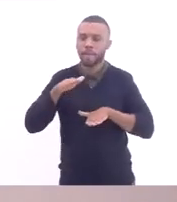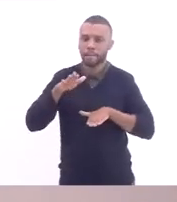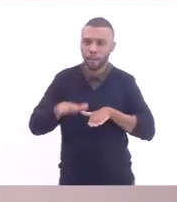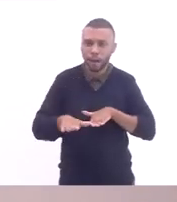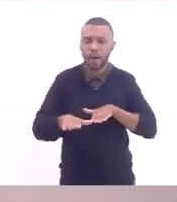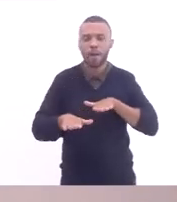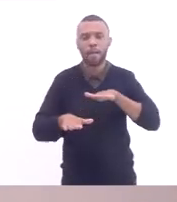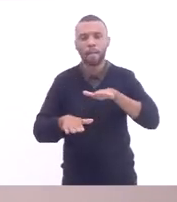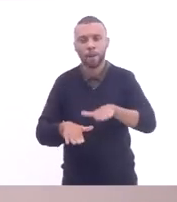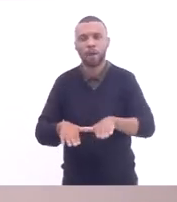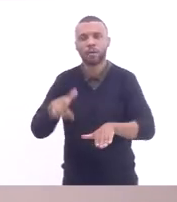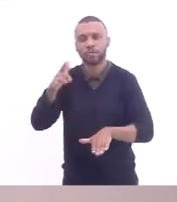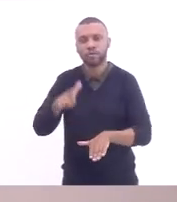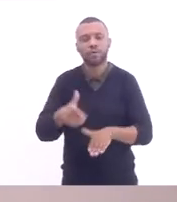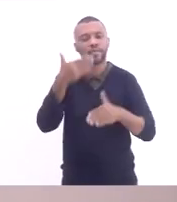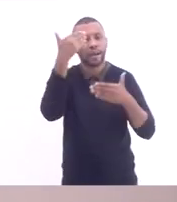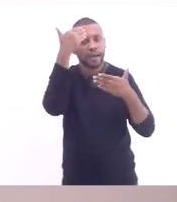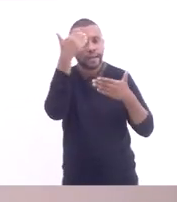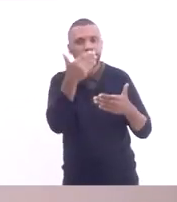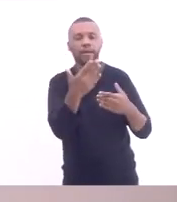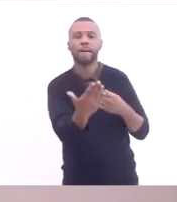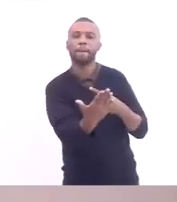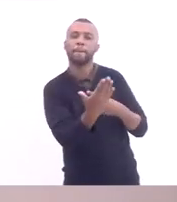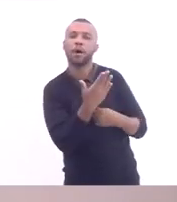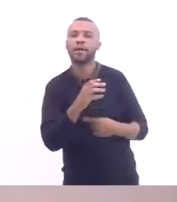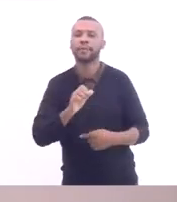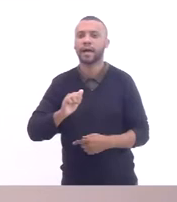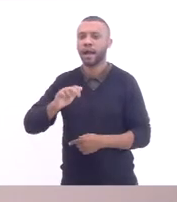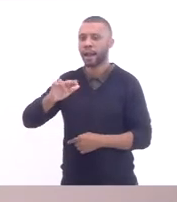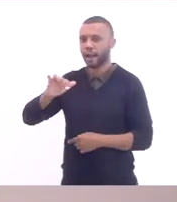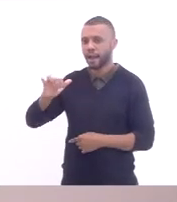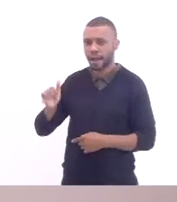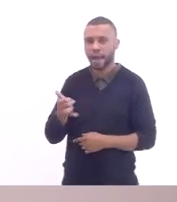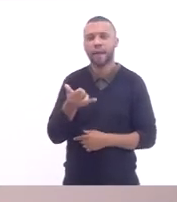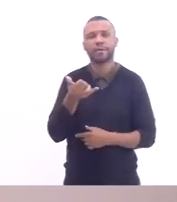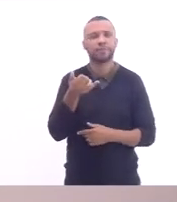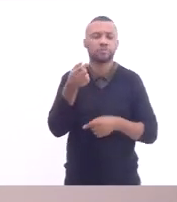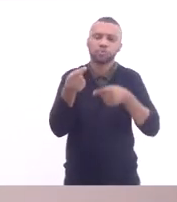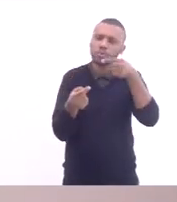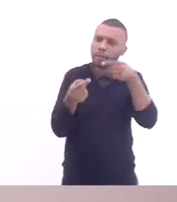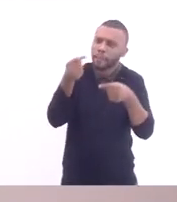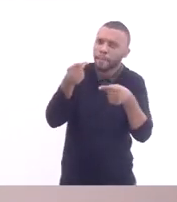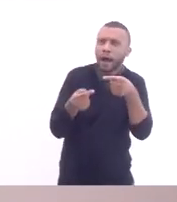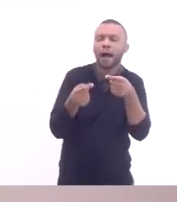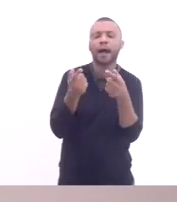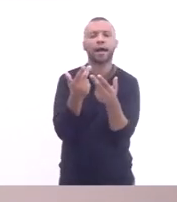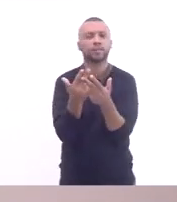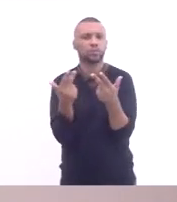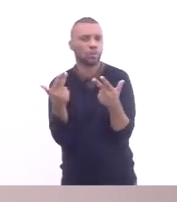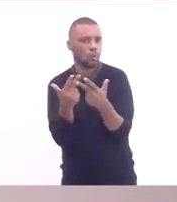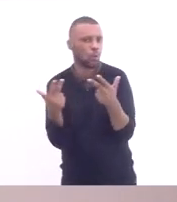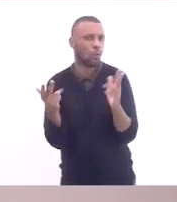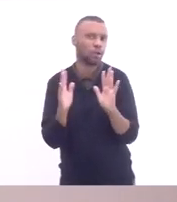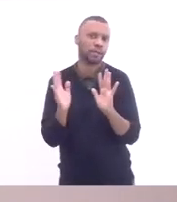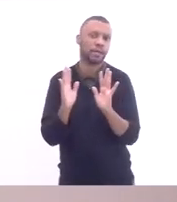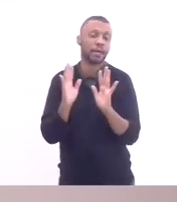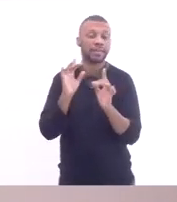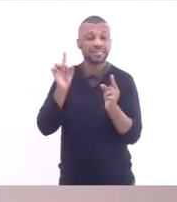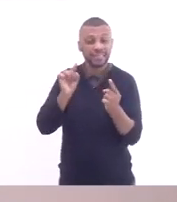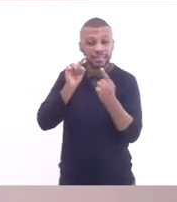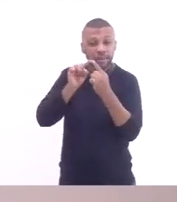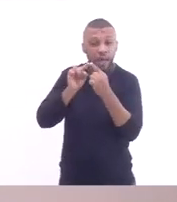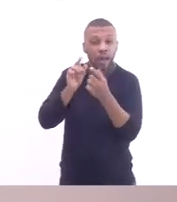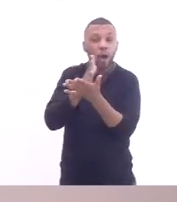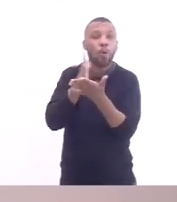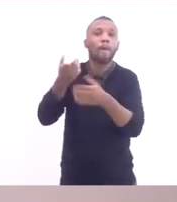agradecendo a contribuição da Assembleia Legislativa, seja no debate, seja em determinados momentos,